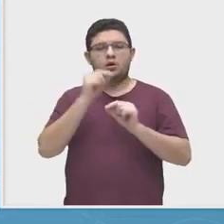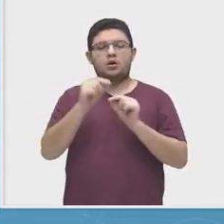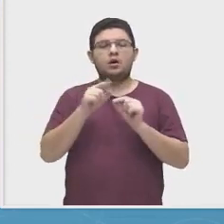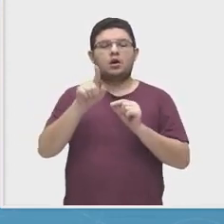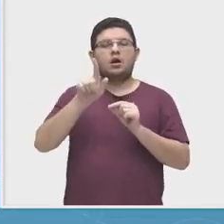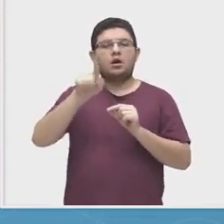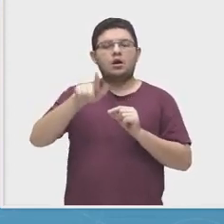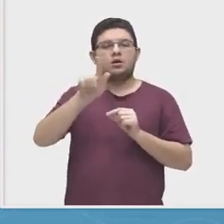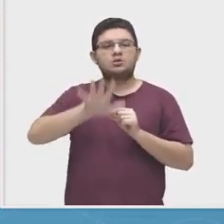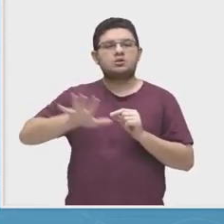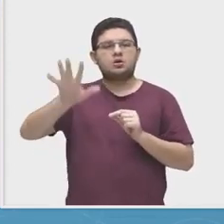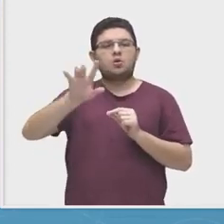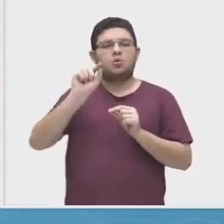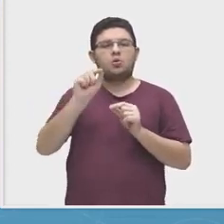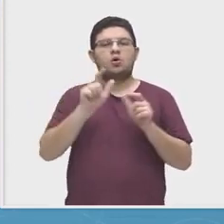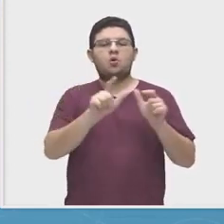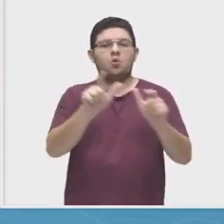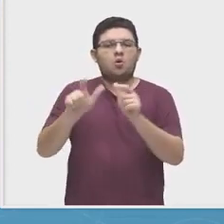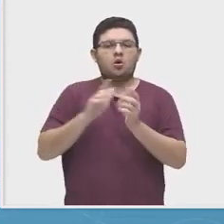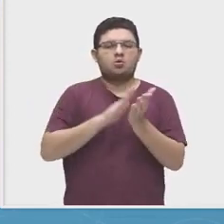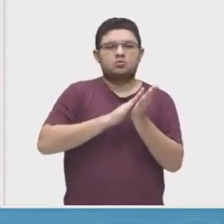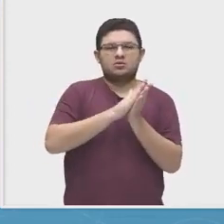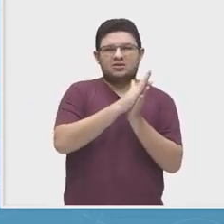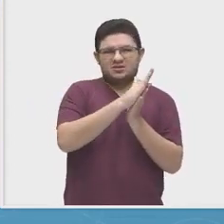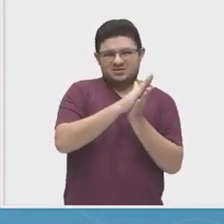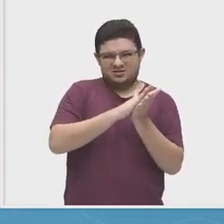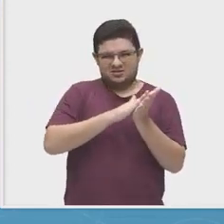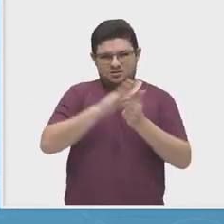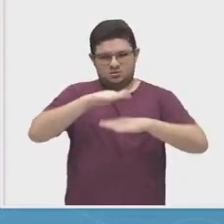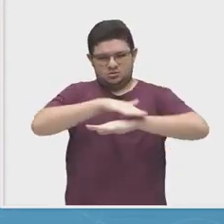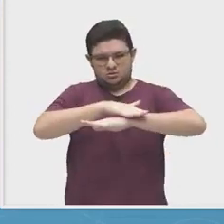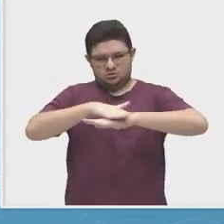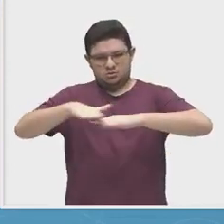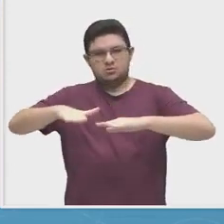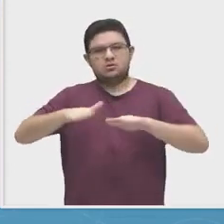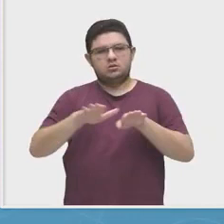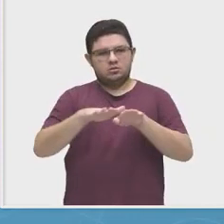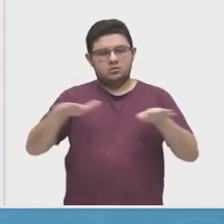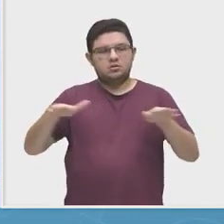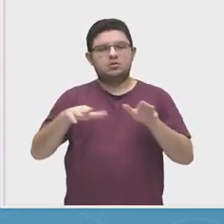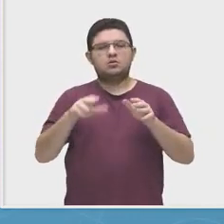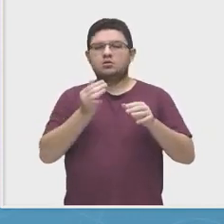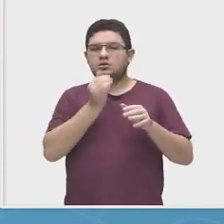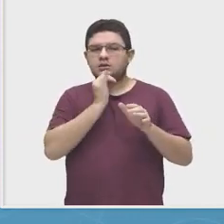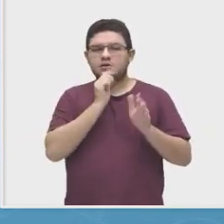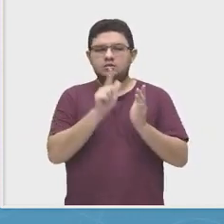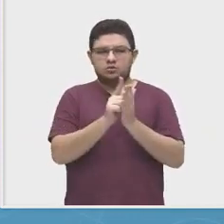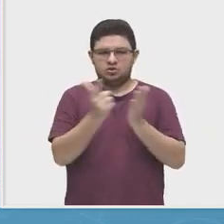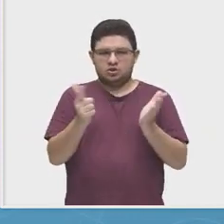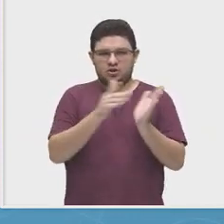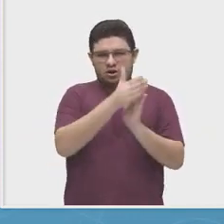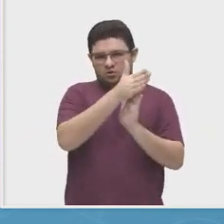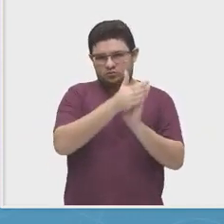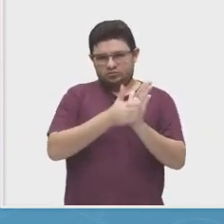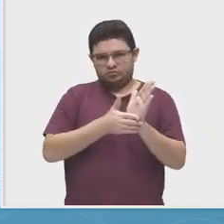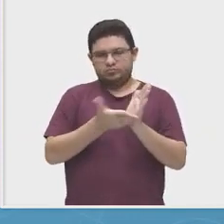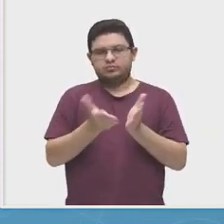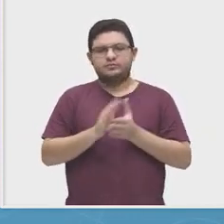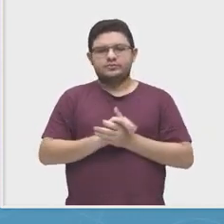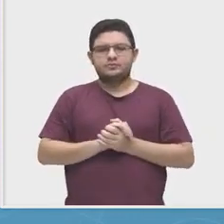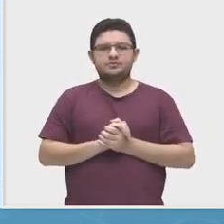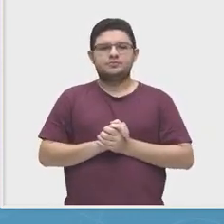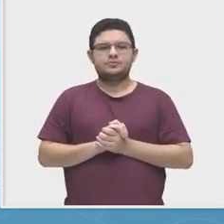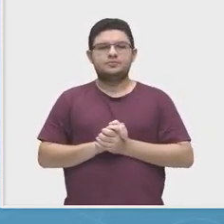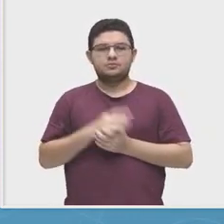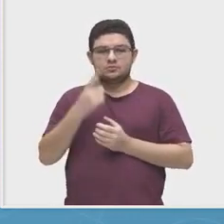geral, que é sobre locais como superfície, que no exemplo dado é o jornal. Então, pensem na preposição,